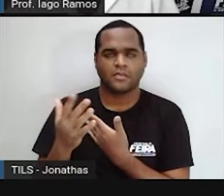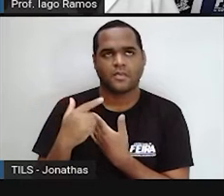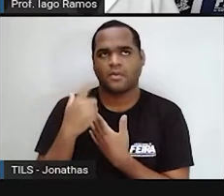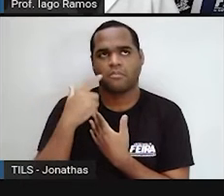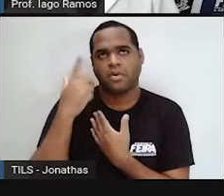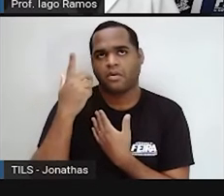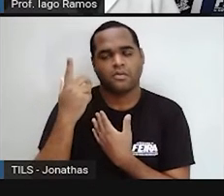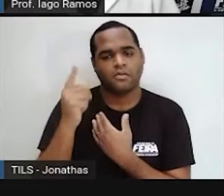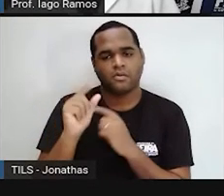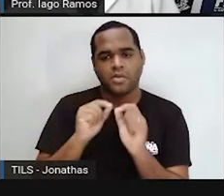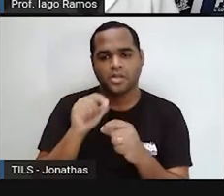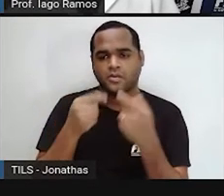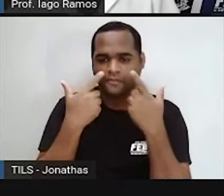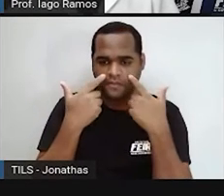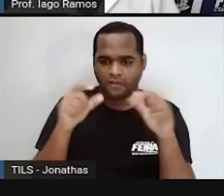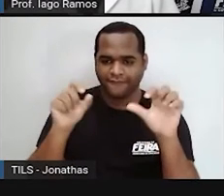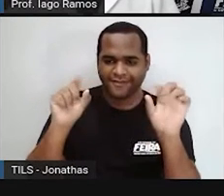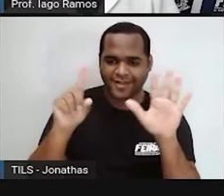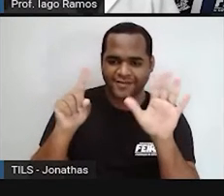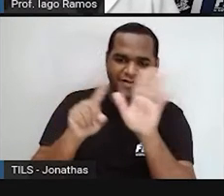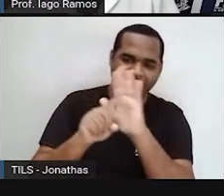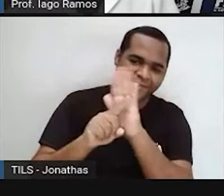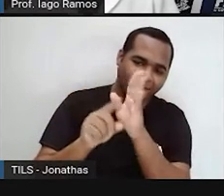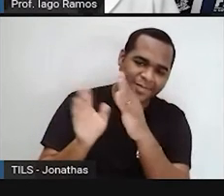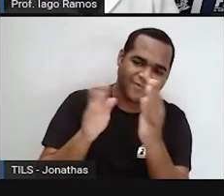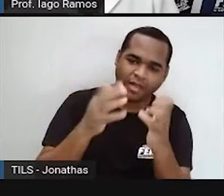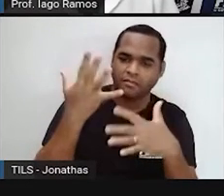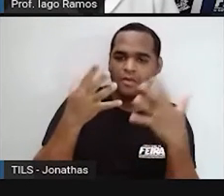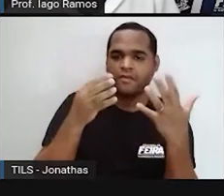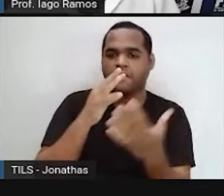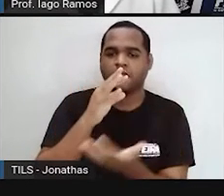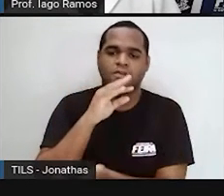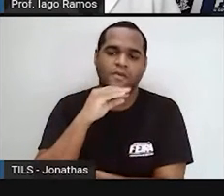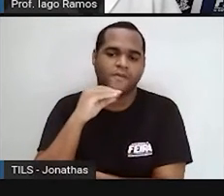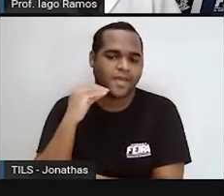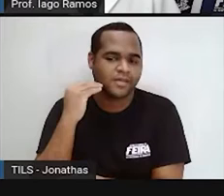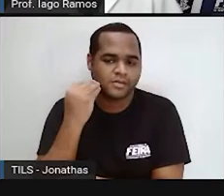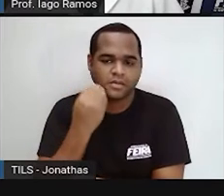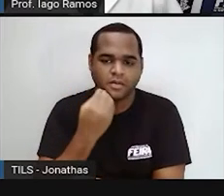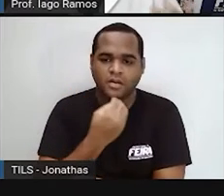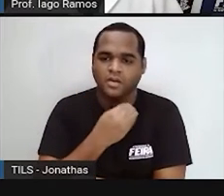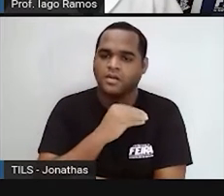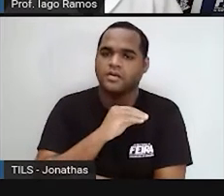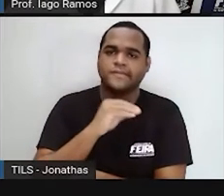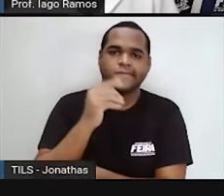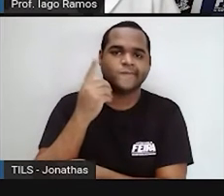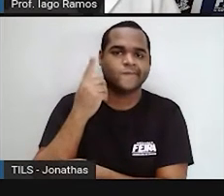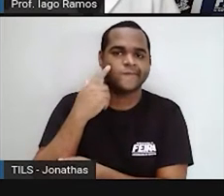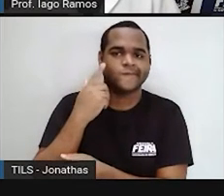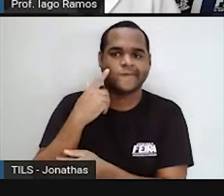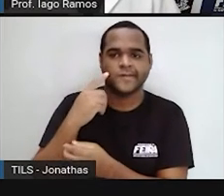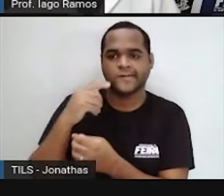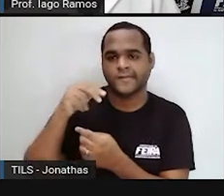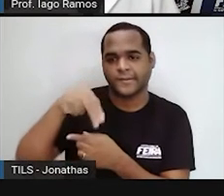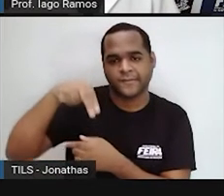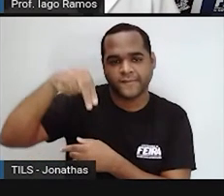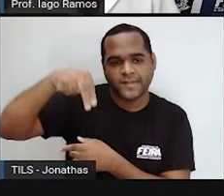lá talvez você já tenha assistido algum filme talvez uma novela ou seriado